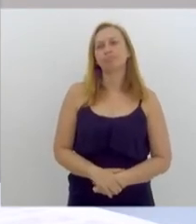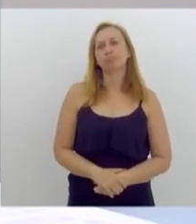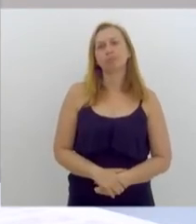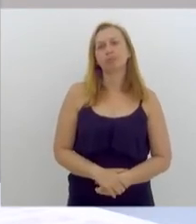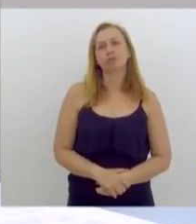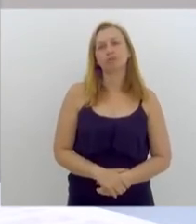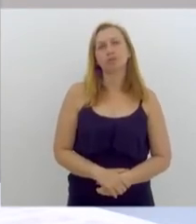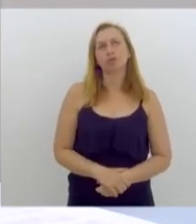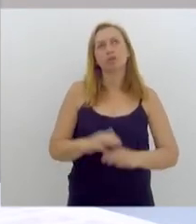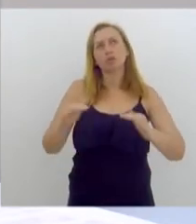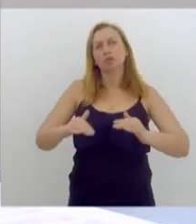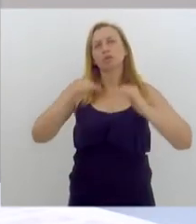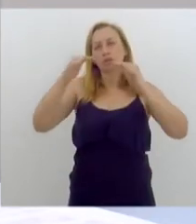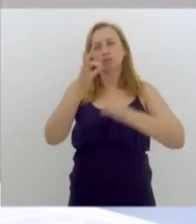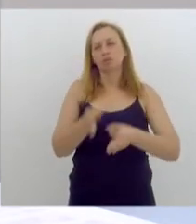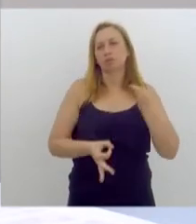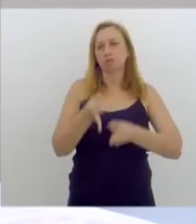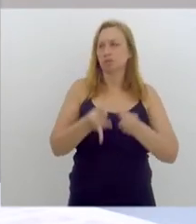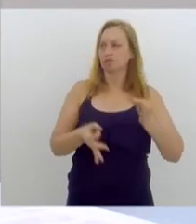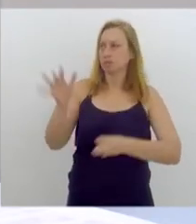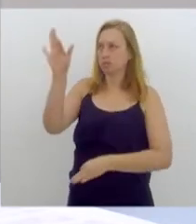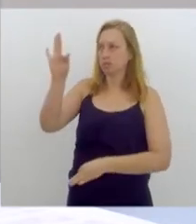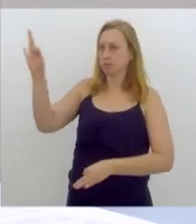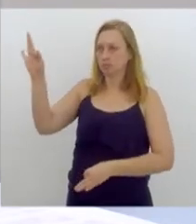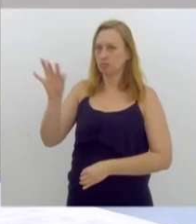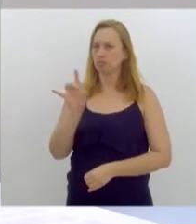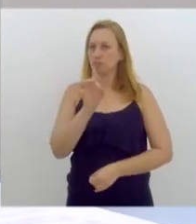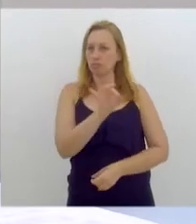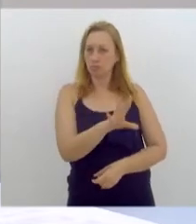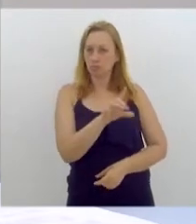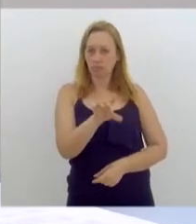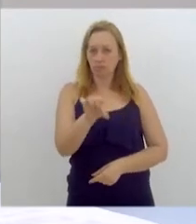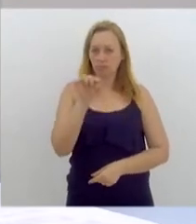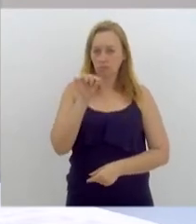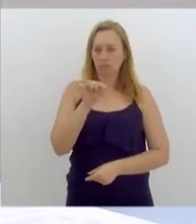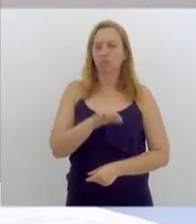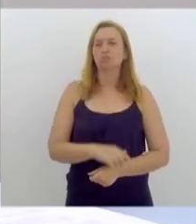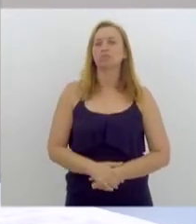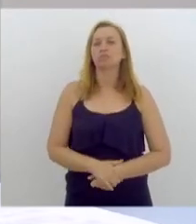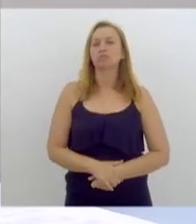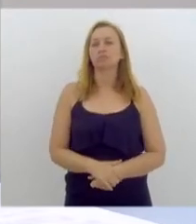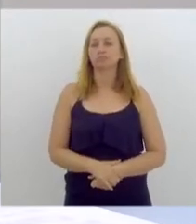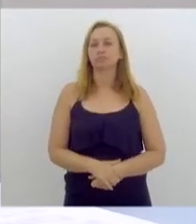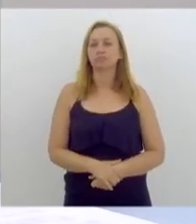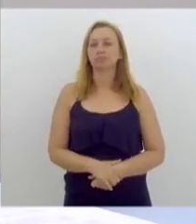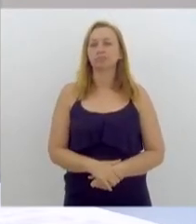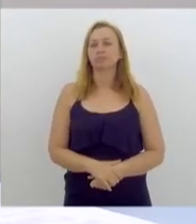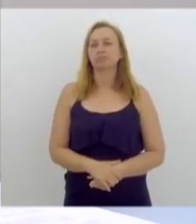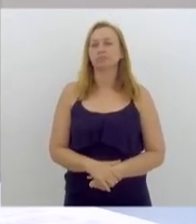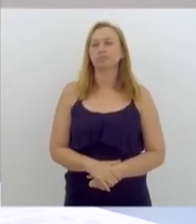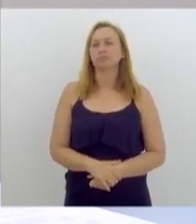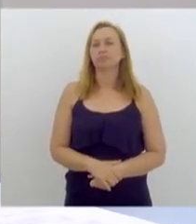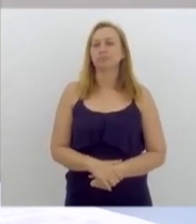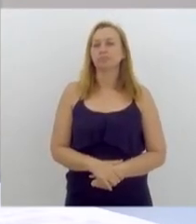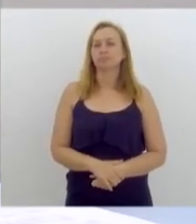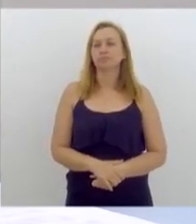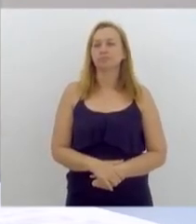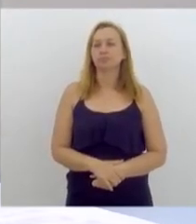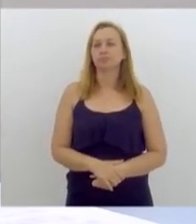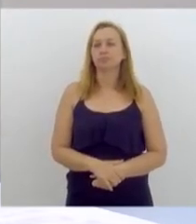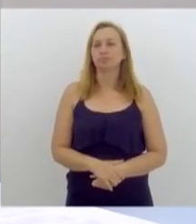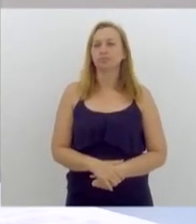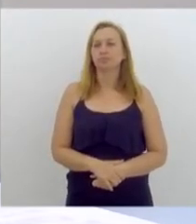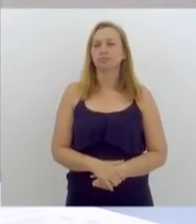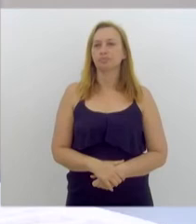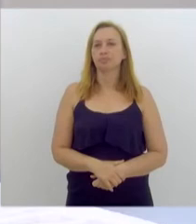Supremo Tribunal Federal nessa última decisão última decisão do